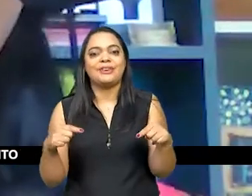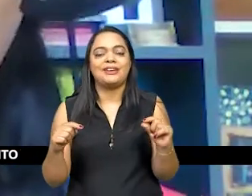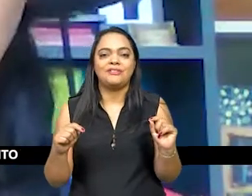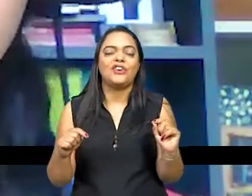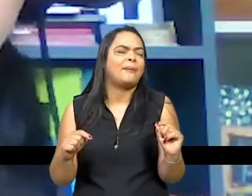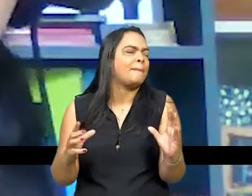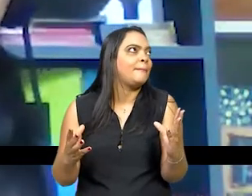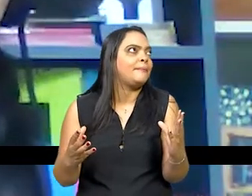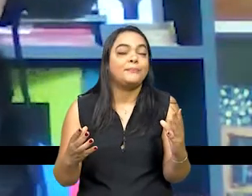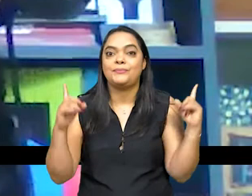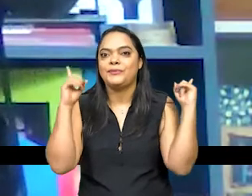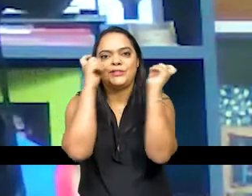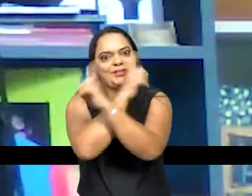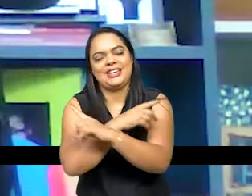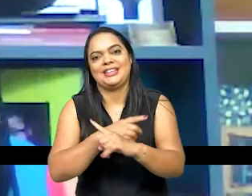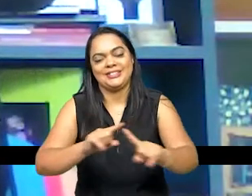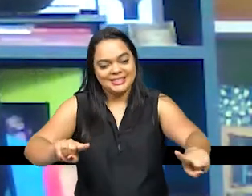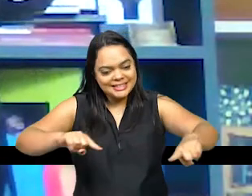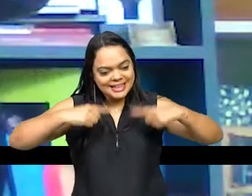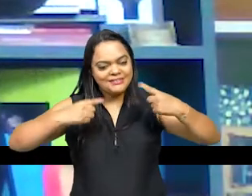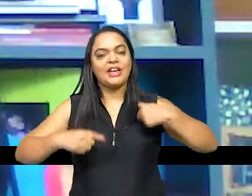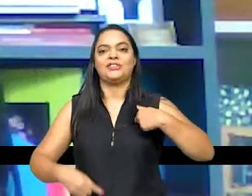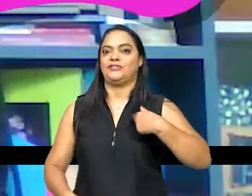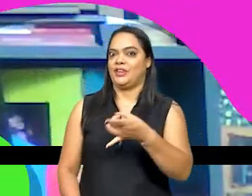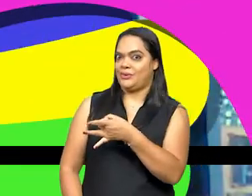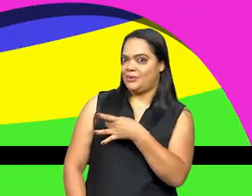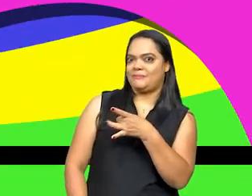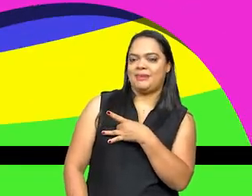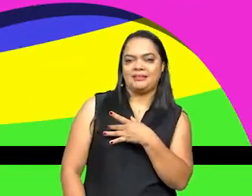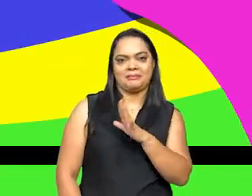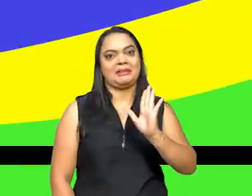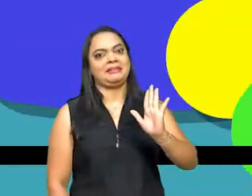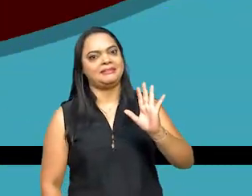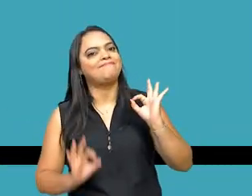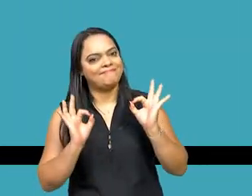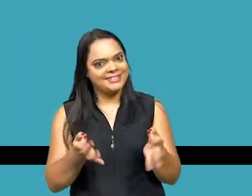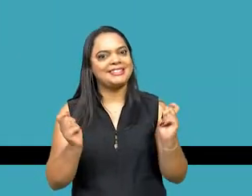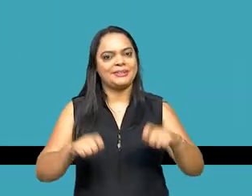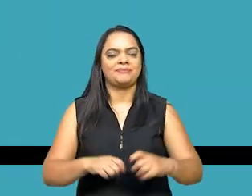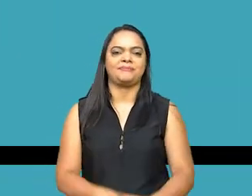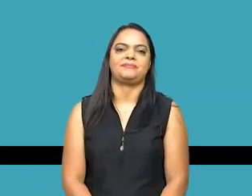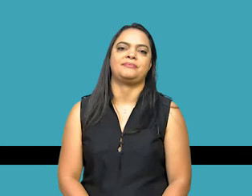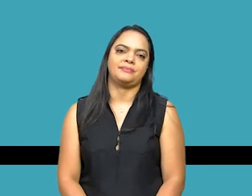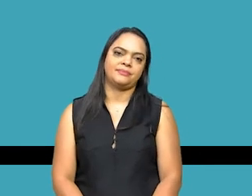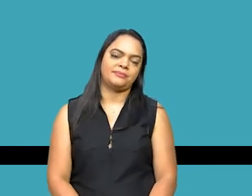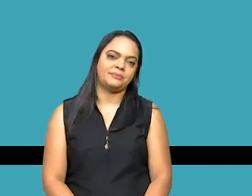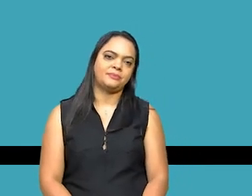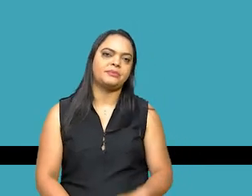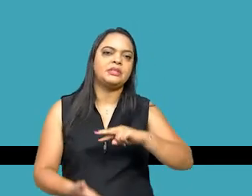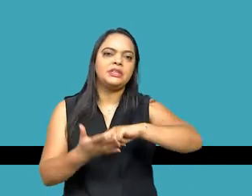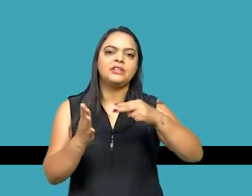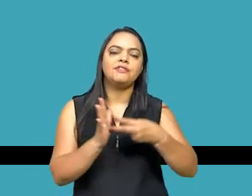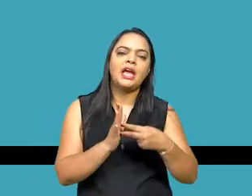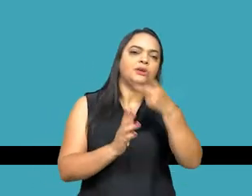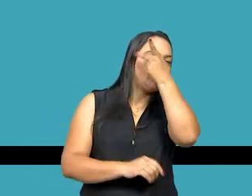muito, muito desafiador. Eu fiquei até com medo, mas Deus. Significado de ser branco na primeira metade do século